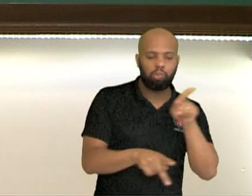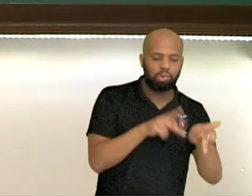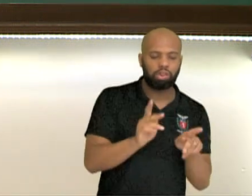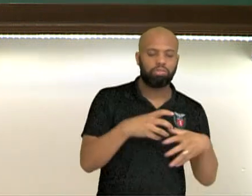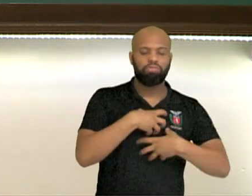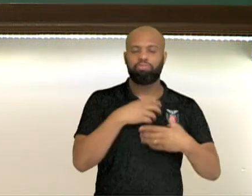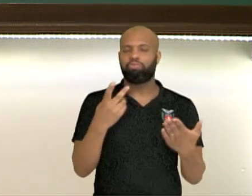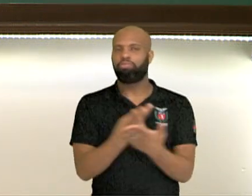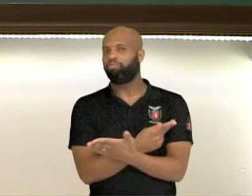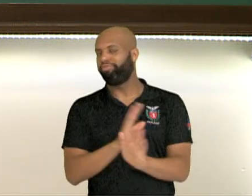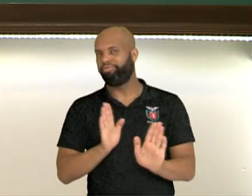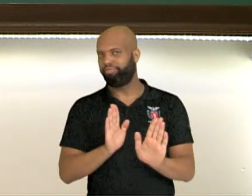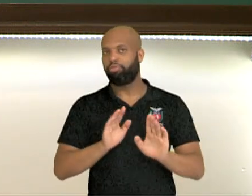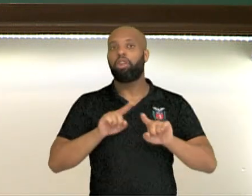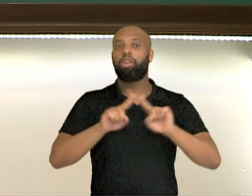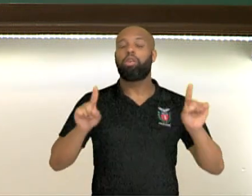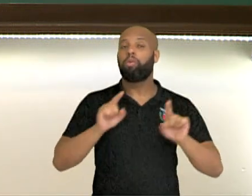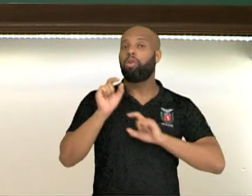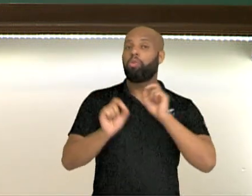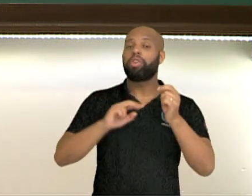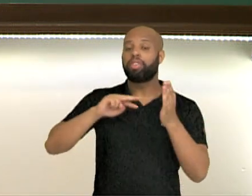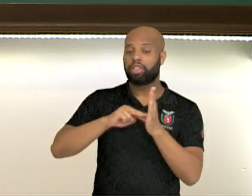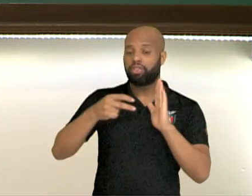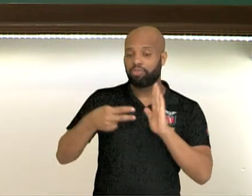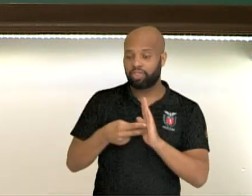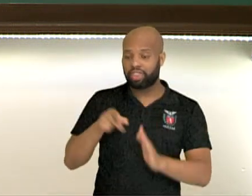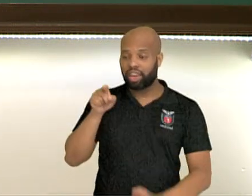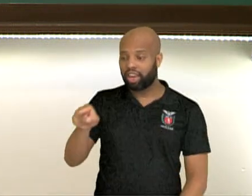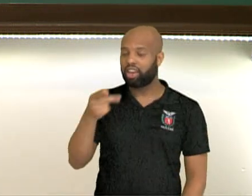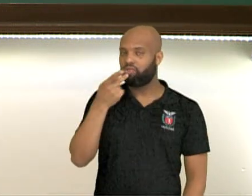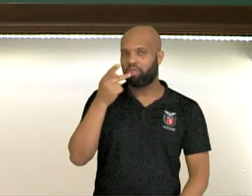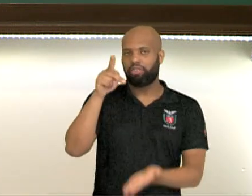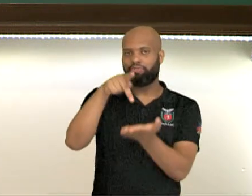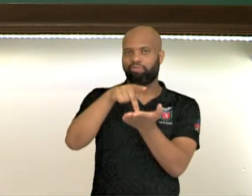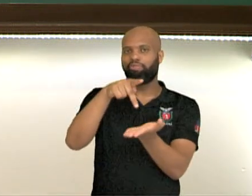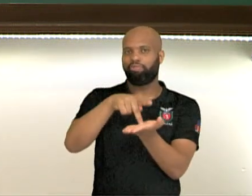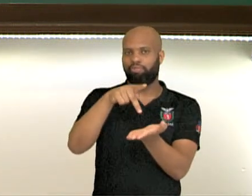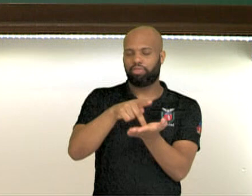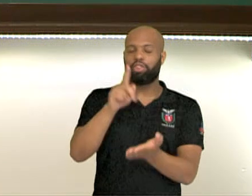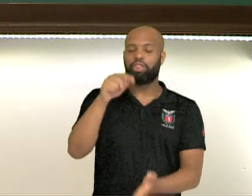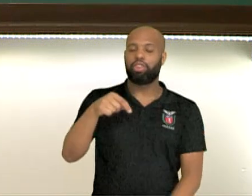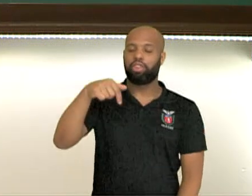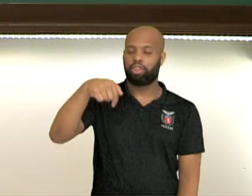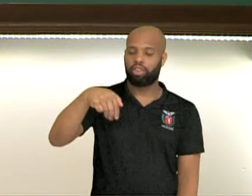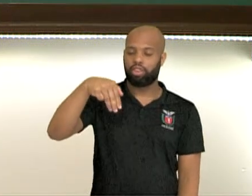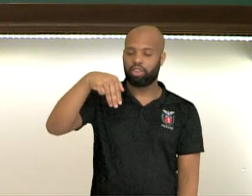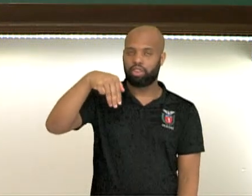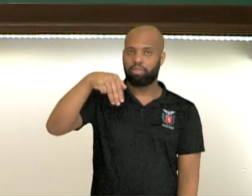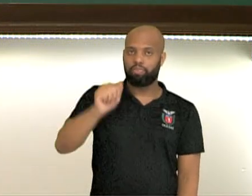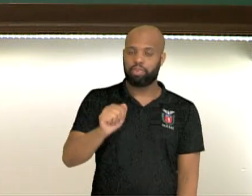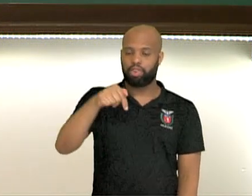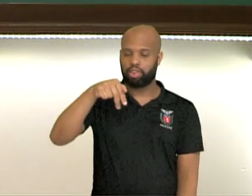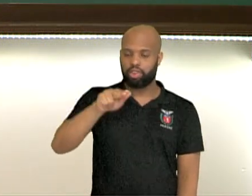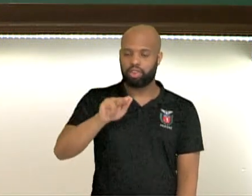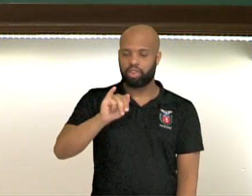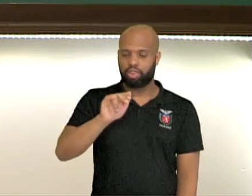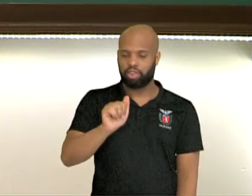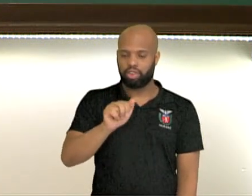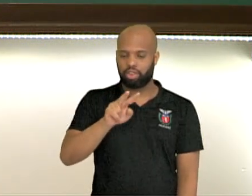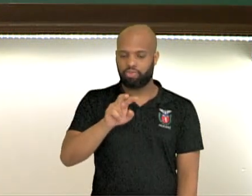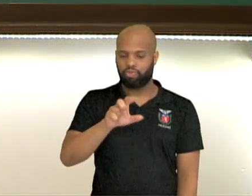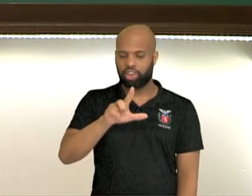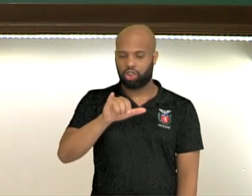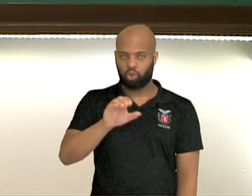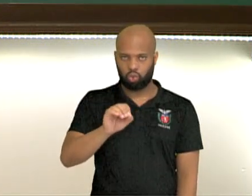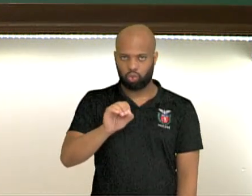maneira errônea, é que o maquiavélico é aquele que fala a verdade, aquele que demonstra uma realidade, aquele que demonstra